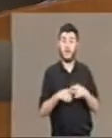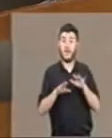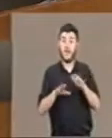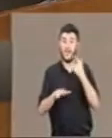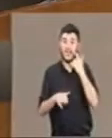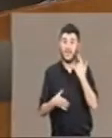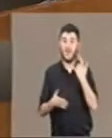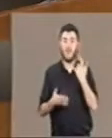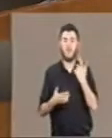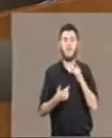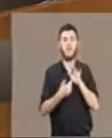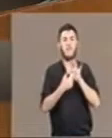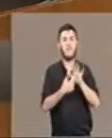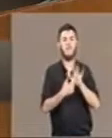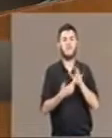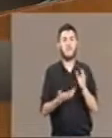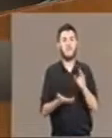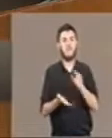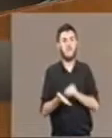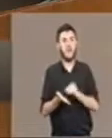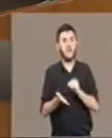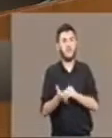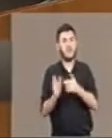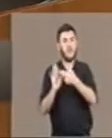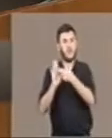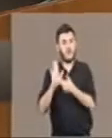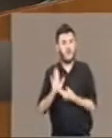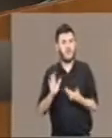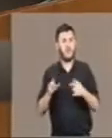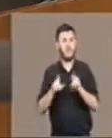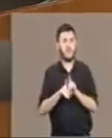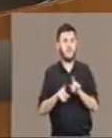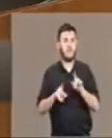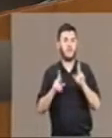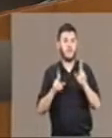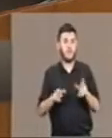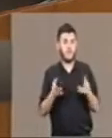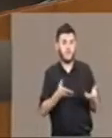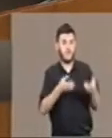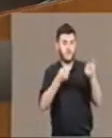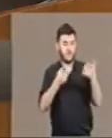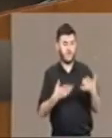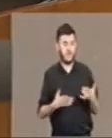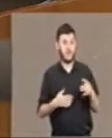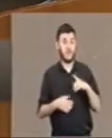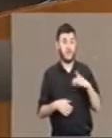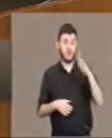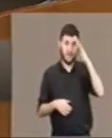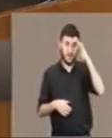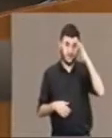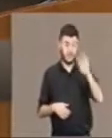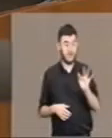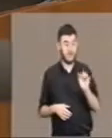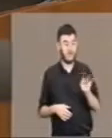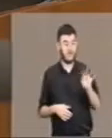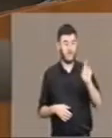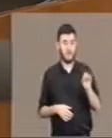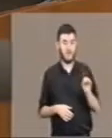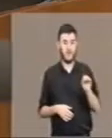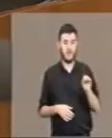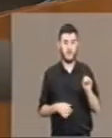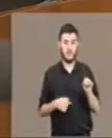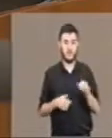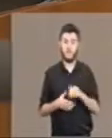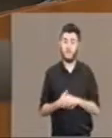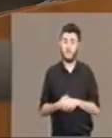irregularidade, uma ilicitude, na verdade, abrange, como Vossa Excelência disse, pelo domínio do fato, aquele que comandou. Deixa eu lhe dizer, eu não tenho a